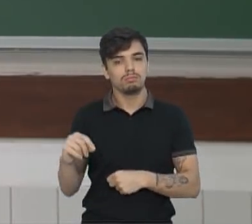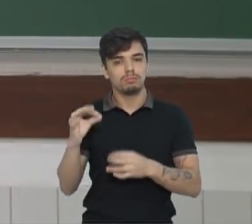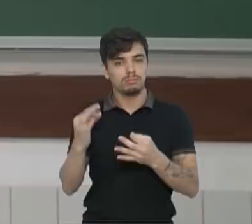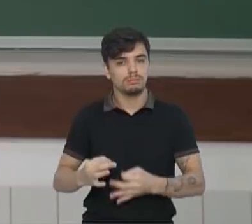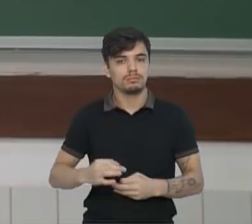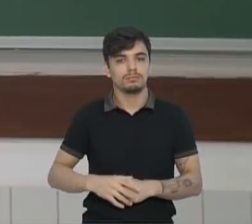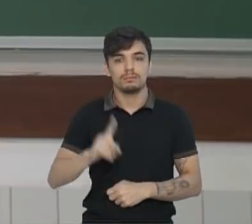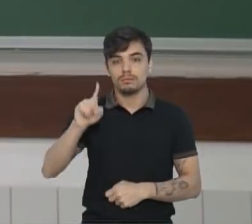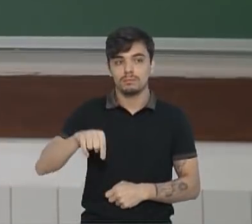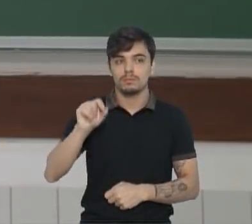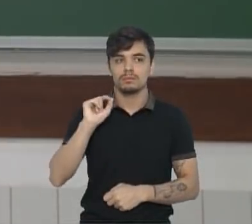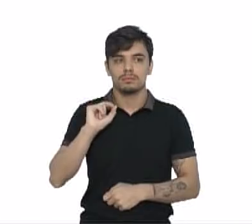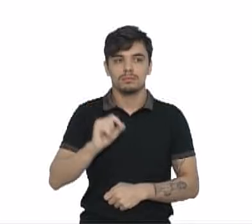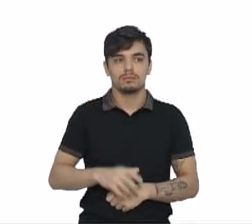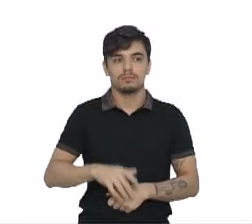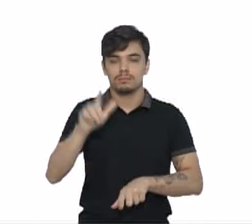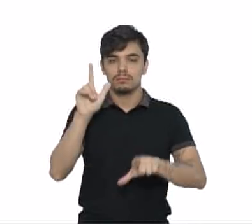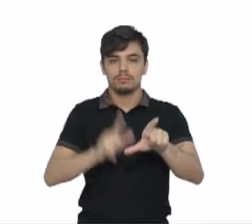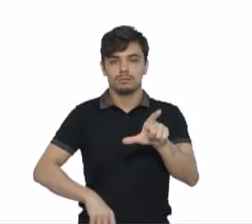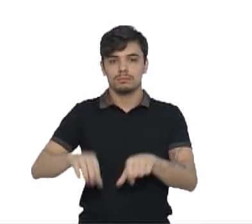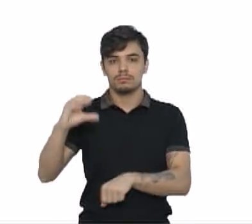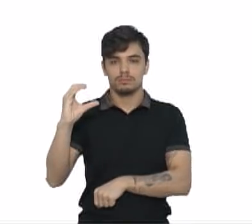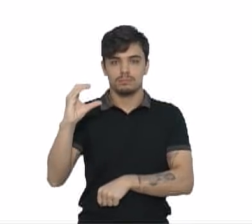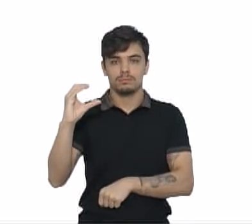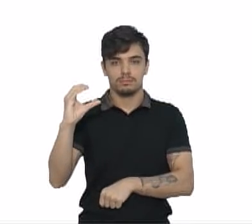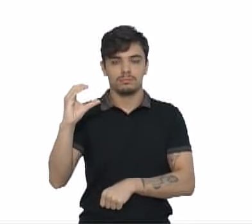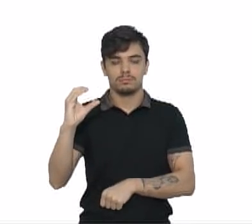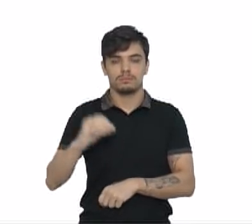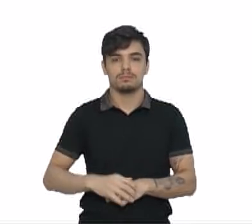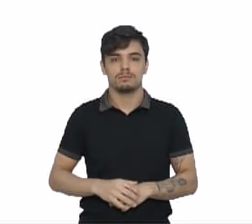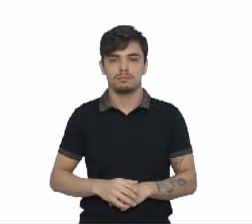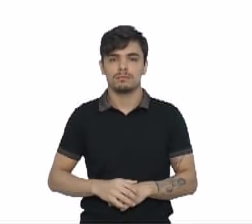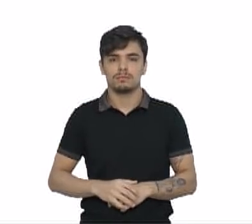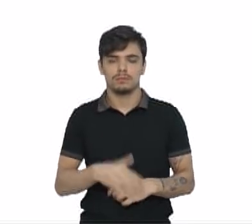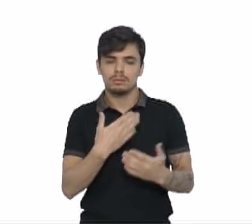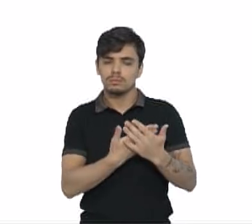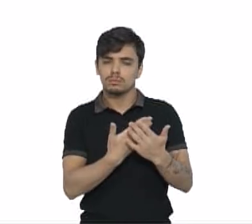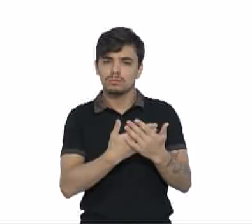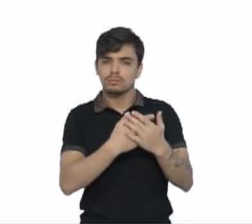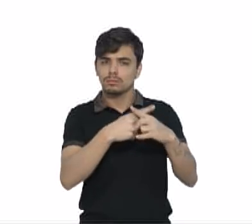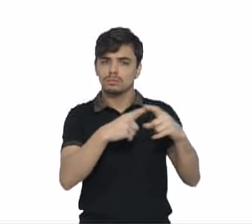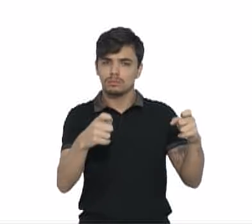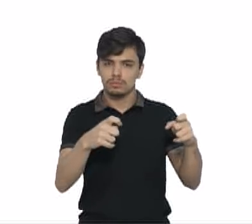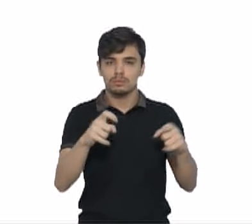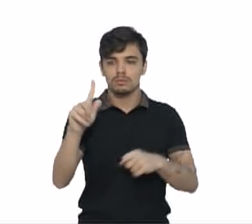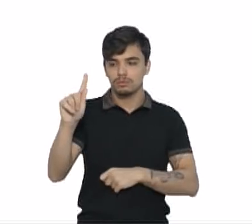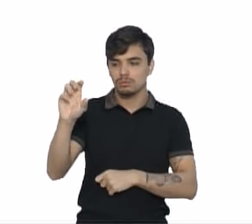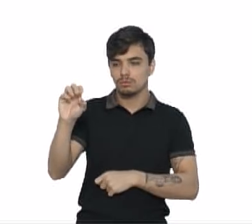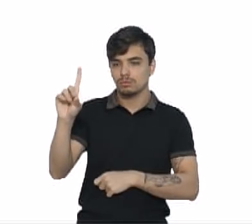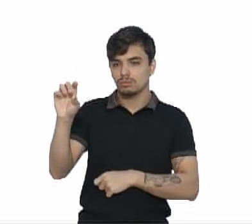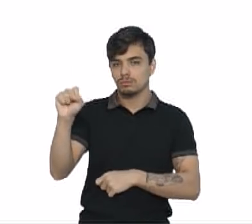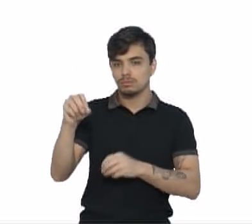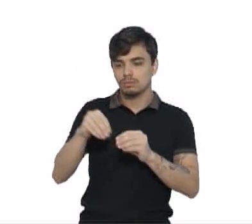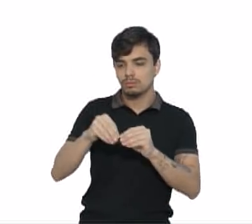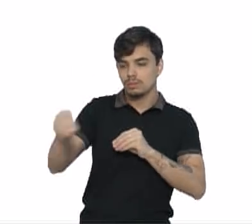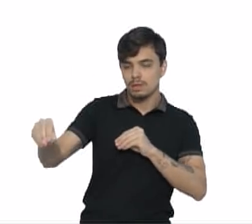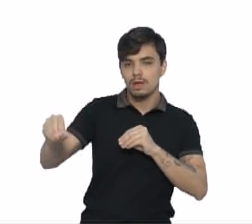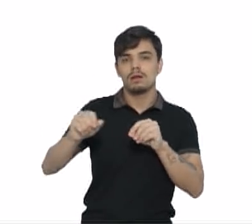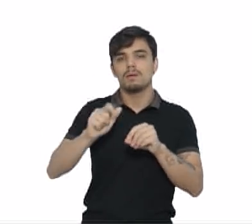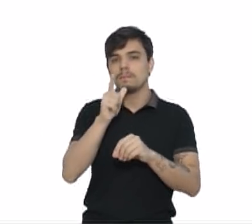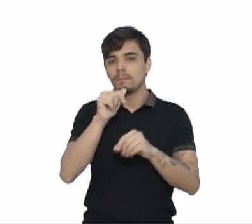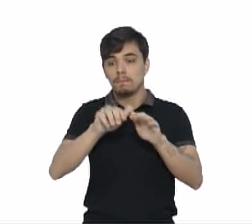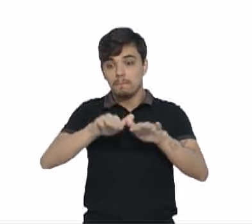E a alternativa correta é a letra C. Segundo estudos científicos, os godos migraram a partir do Mar Báltico no